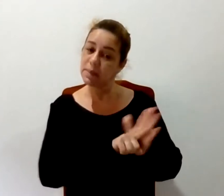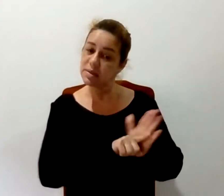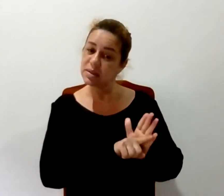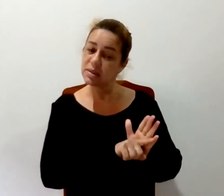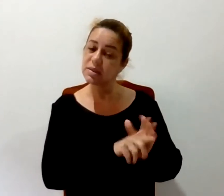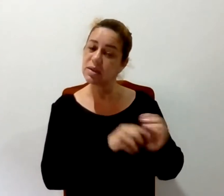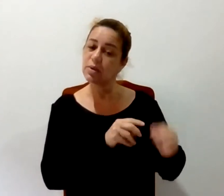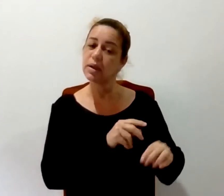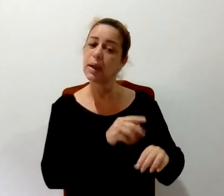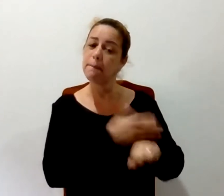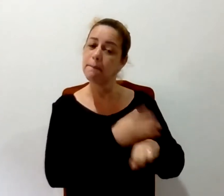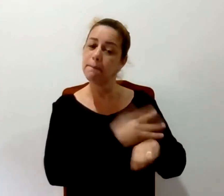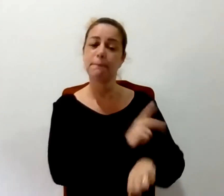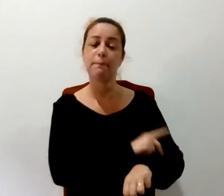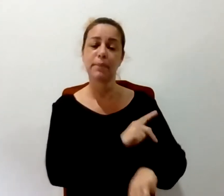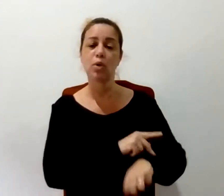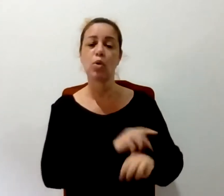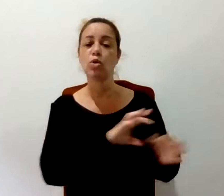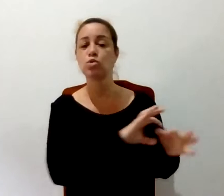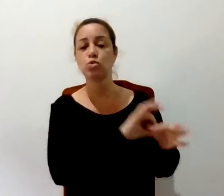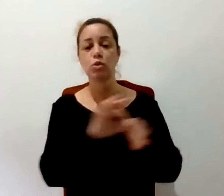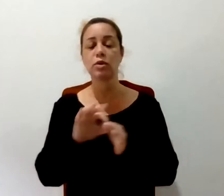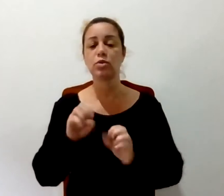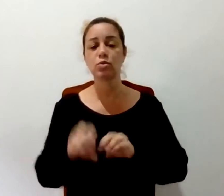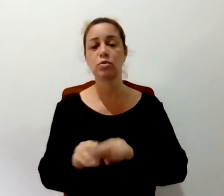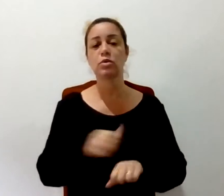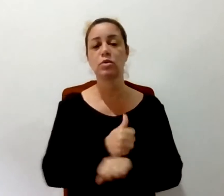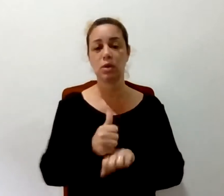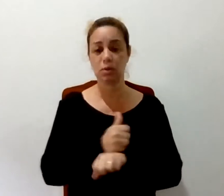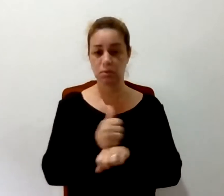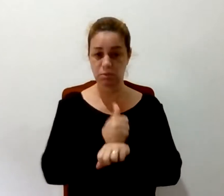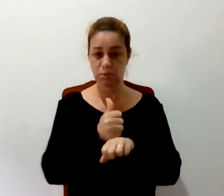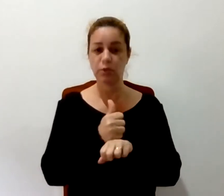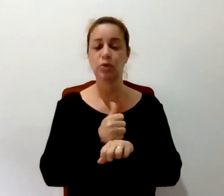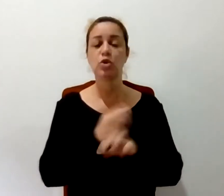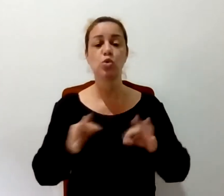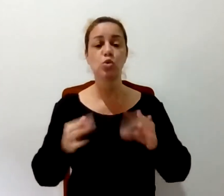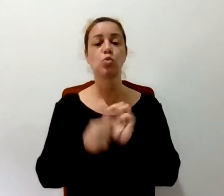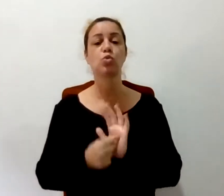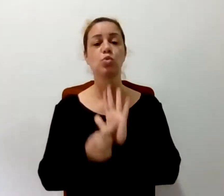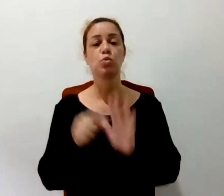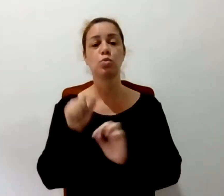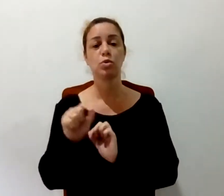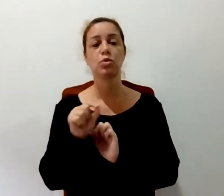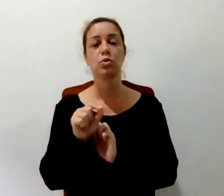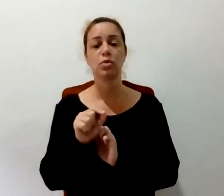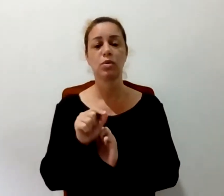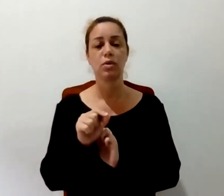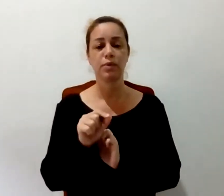pedagógicas no contexto da educação profissional, e todos eles apontam, né, para, de alguma forma,